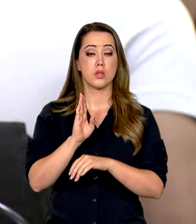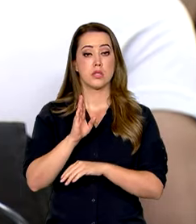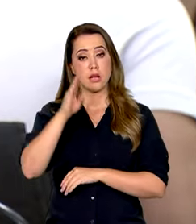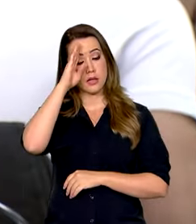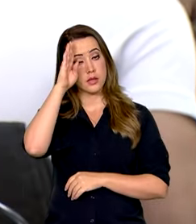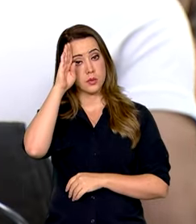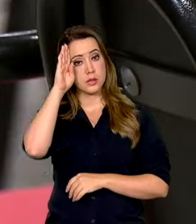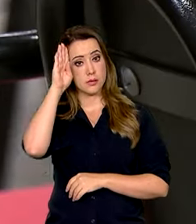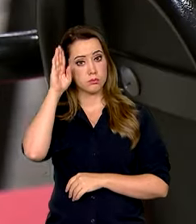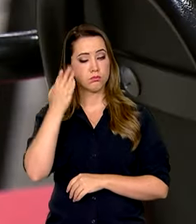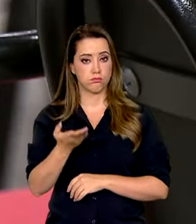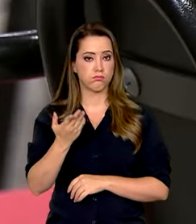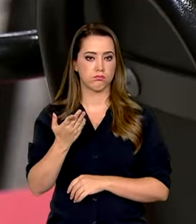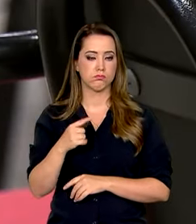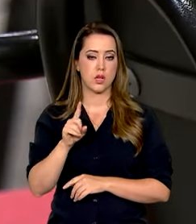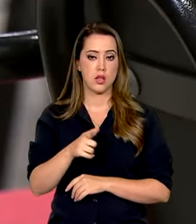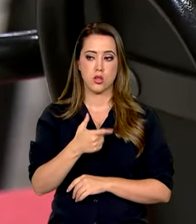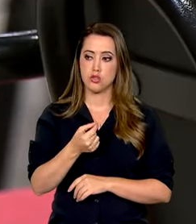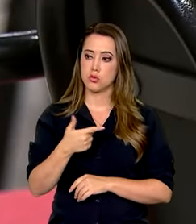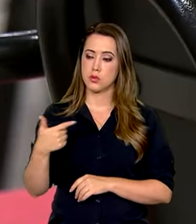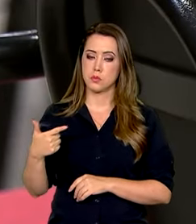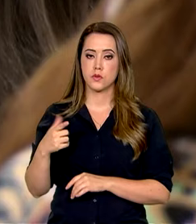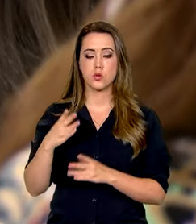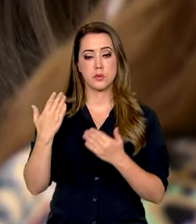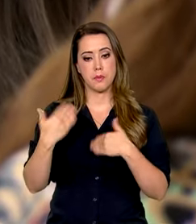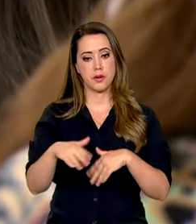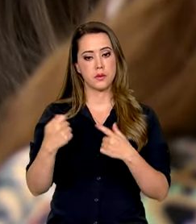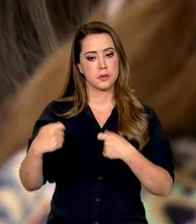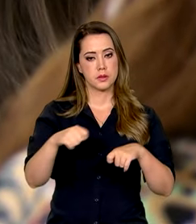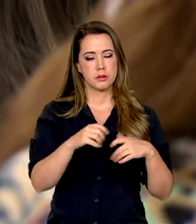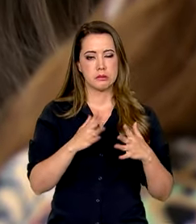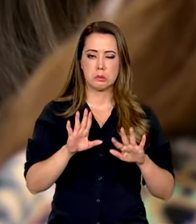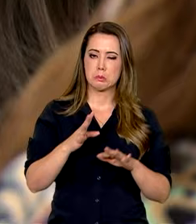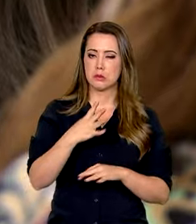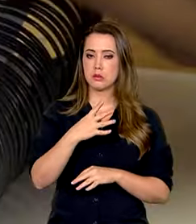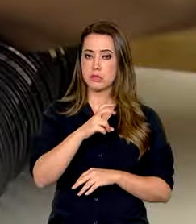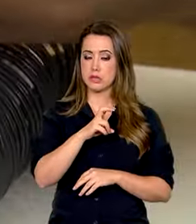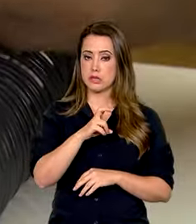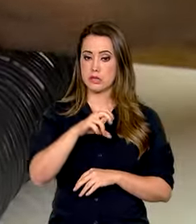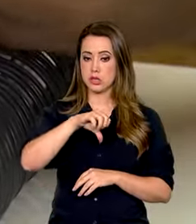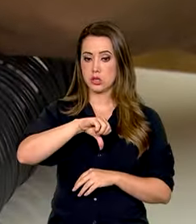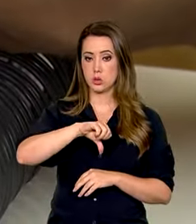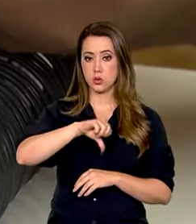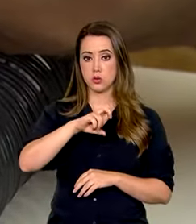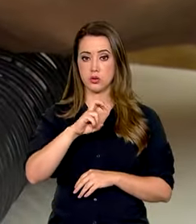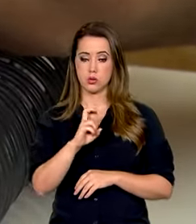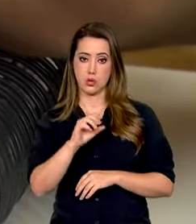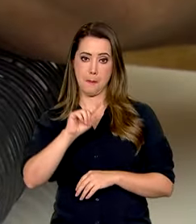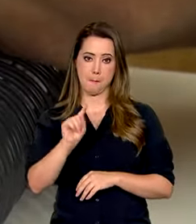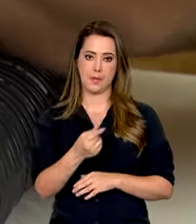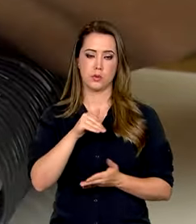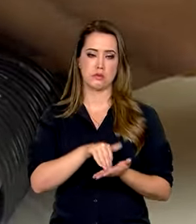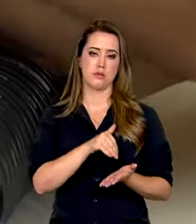do ensino superior em 2022 para fazer a prova foram quase 595.000